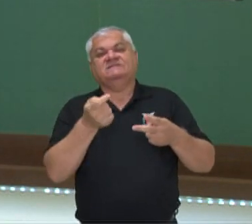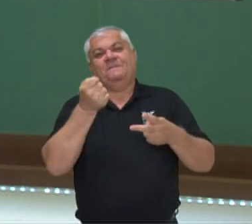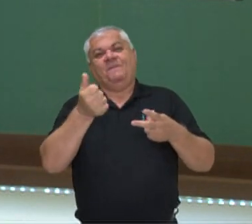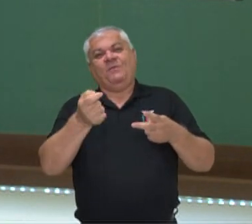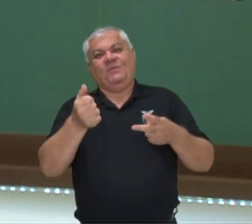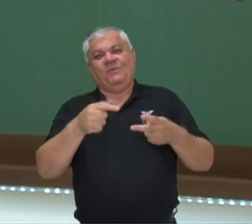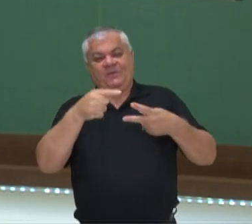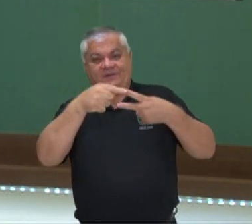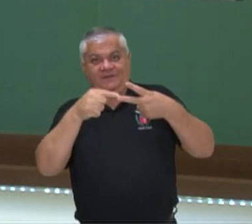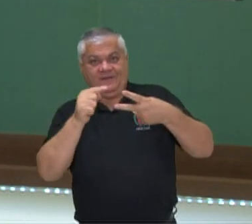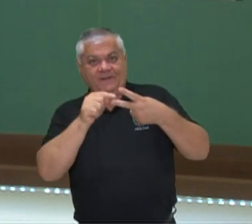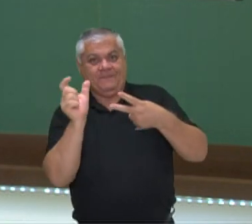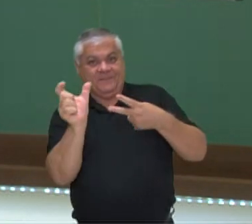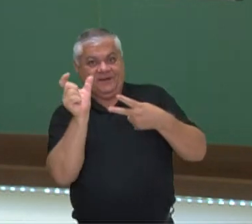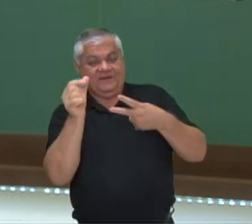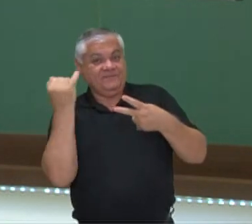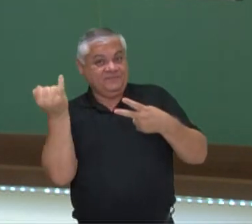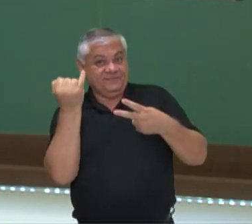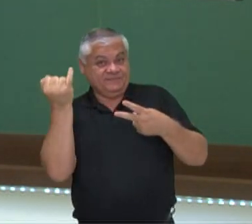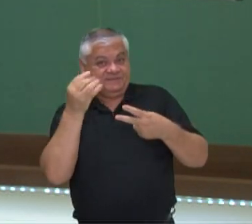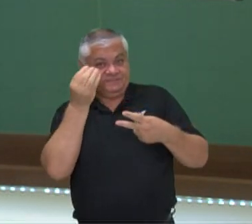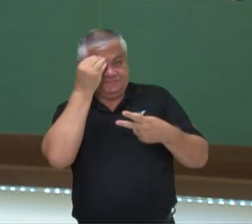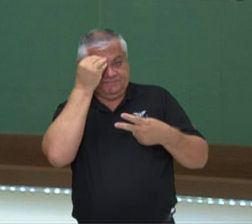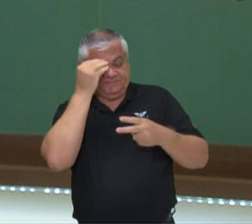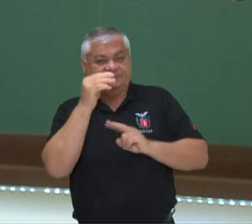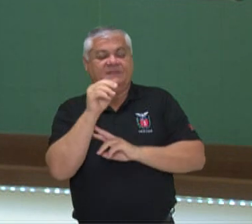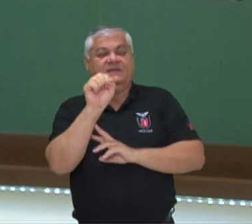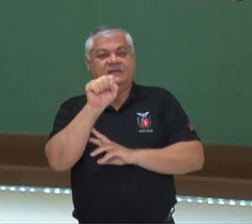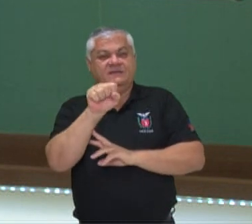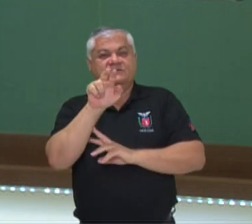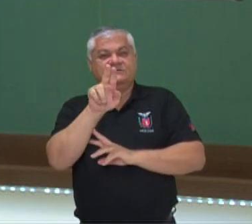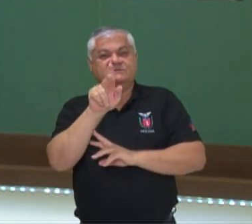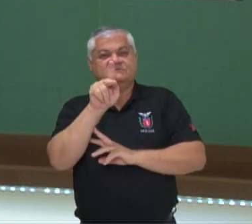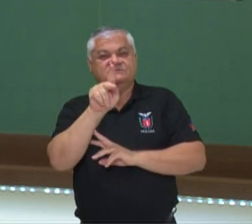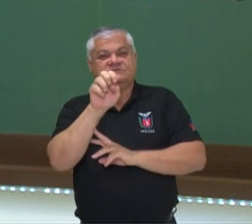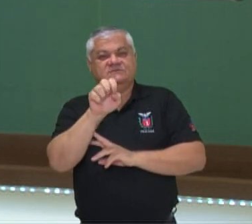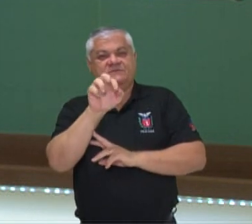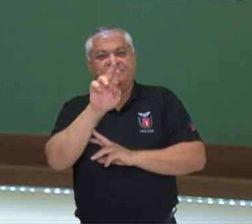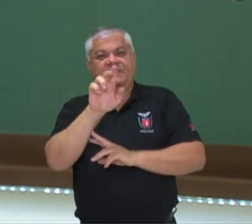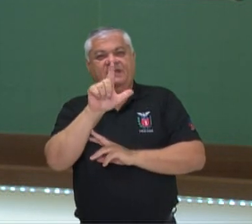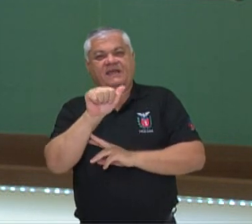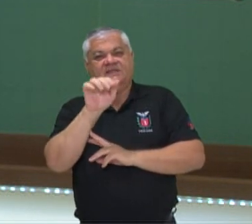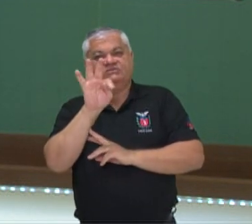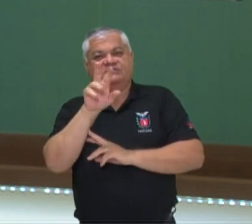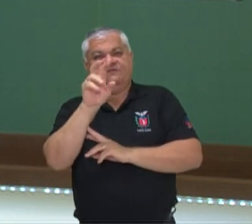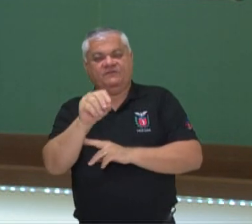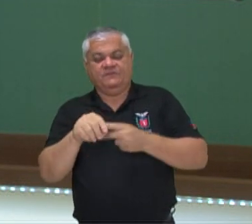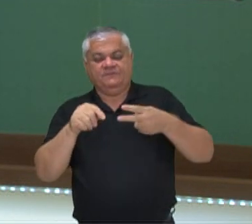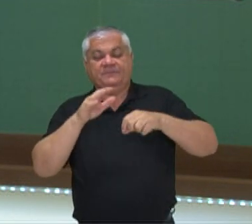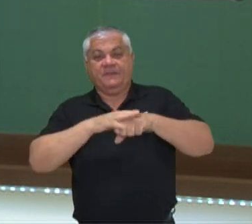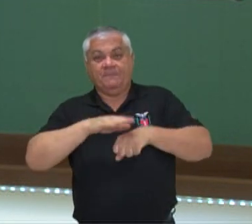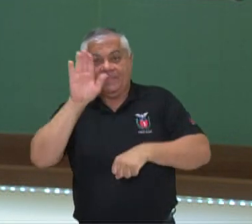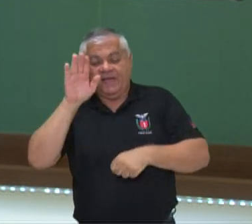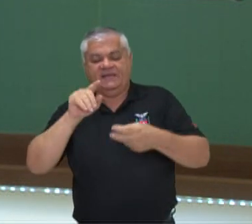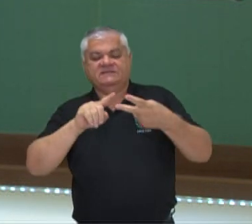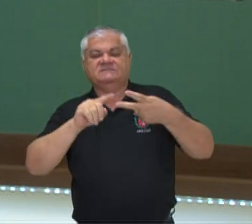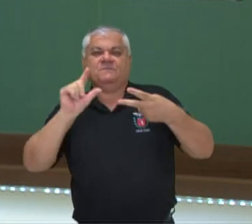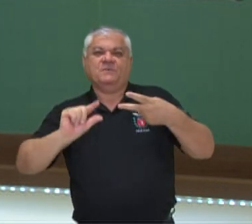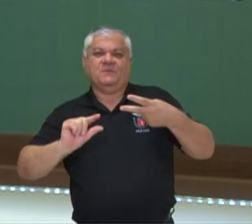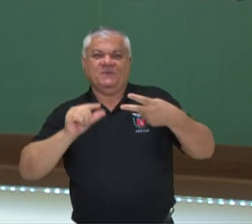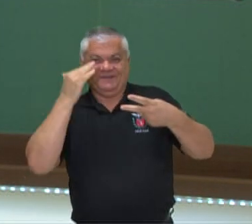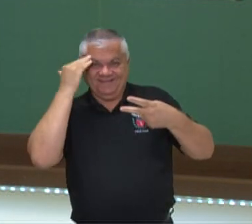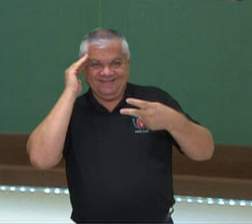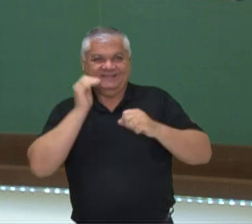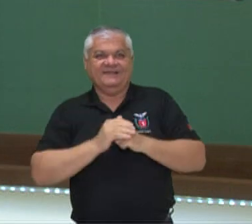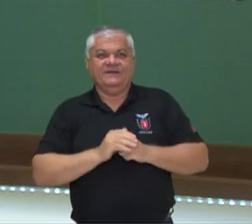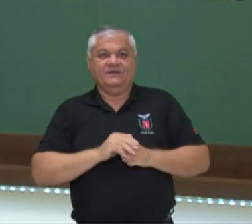tinham, tá? Por isso que a gente usa o superlativo. The most e o the least. O mais, o menos. E essa regra